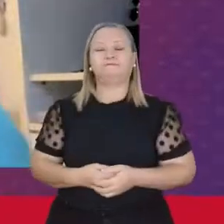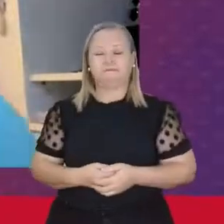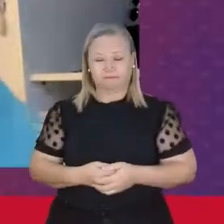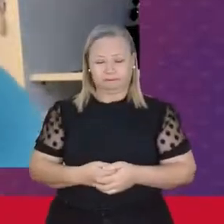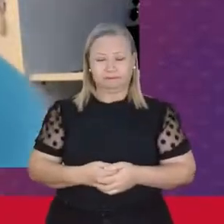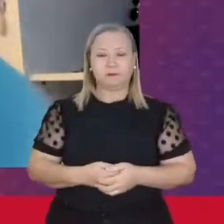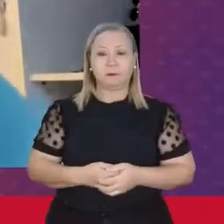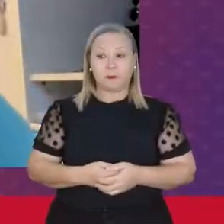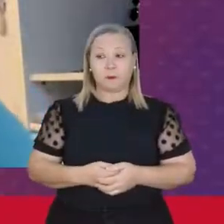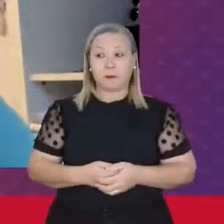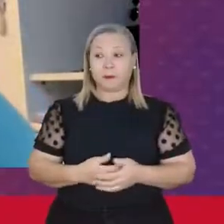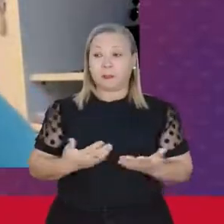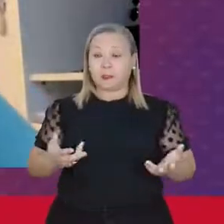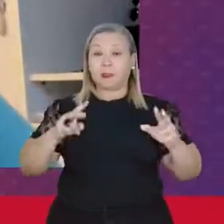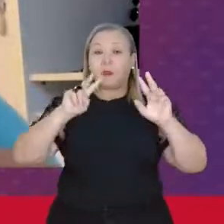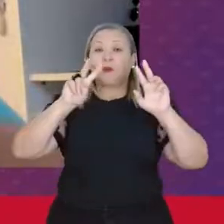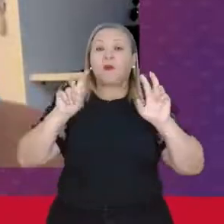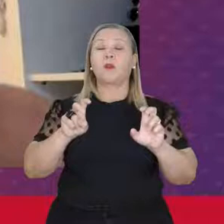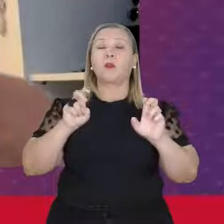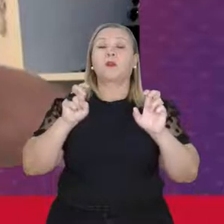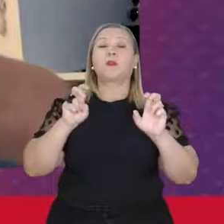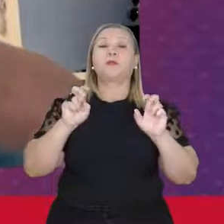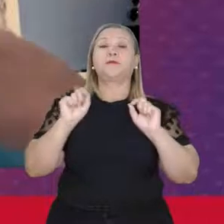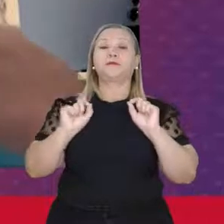E no caso